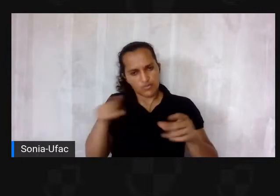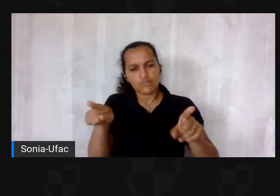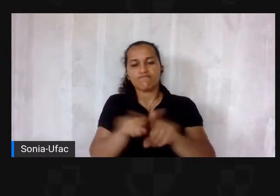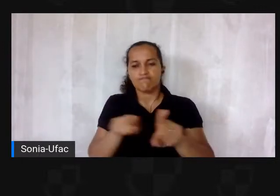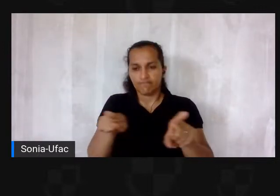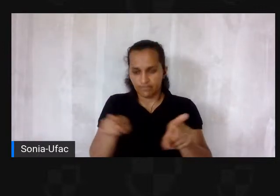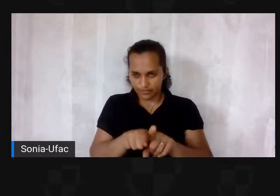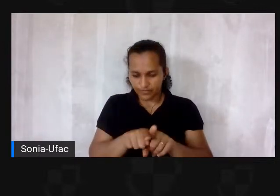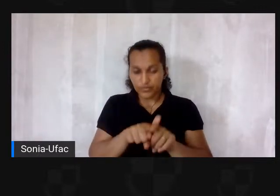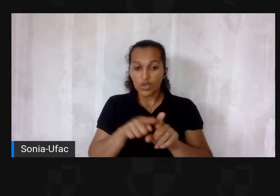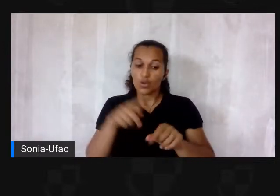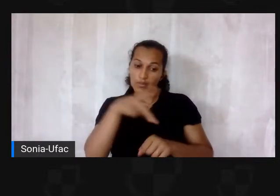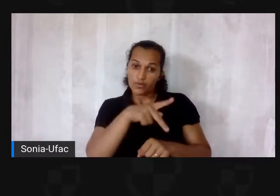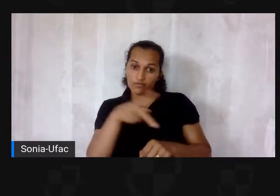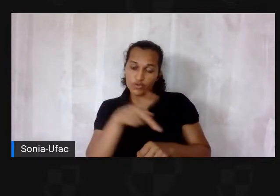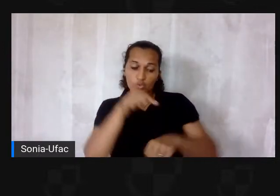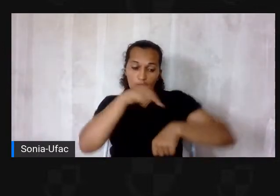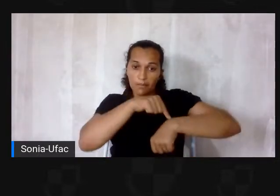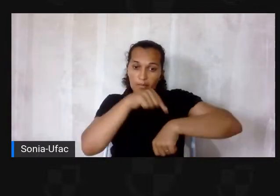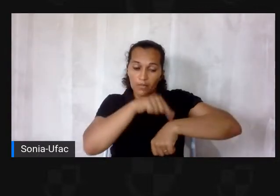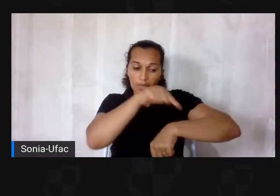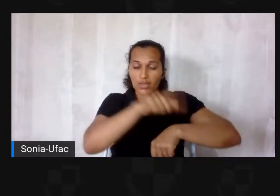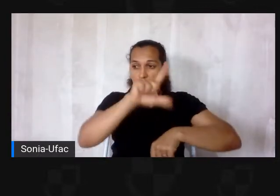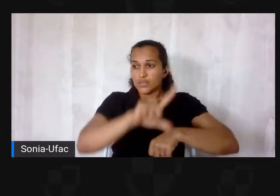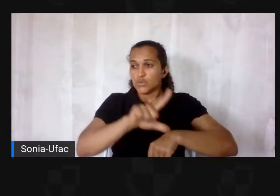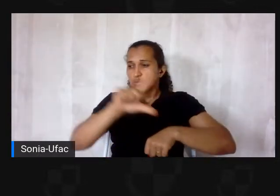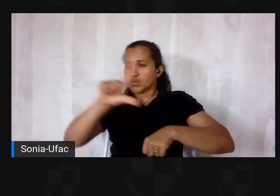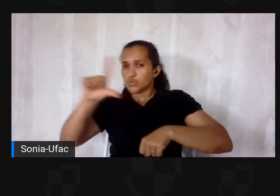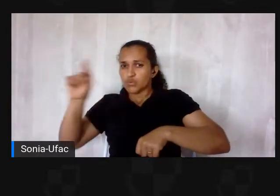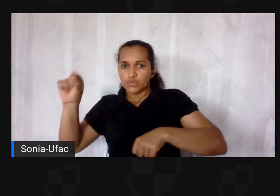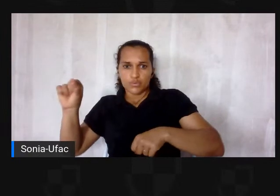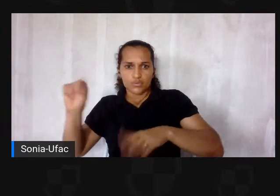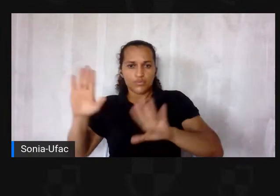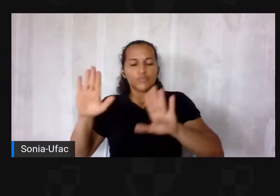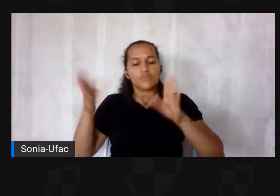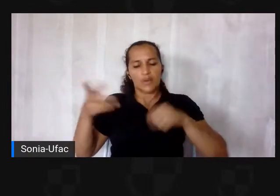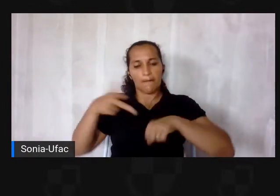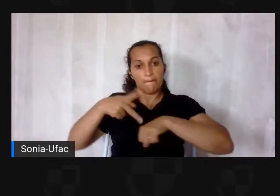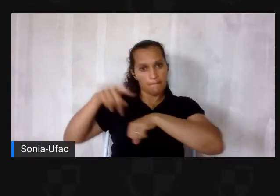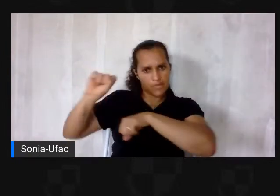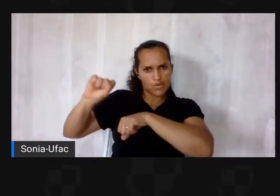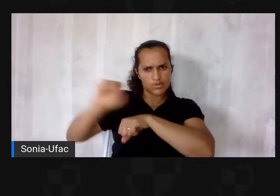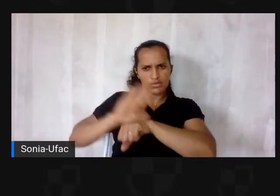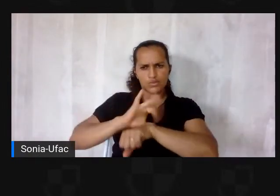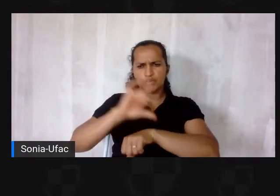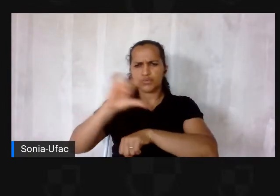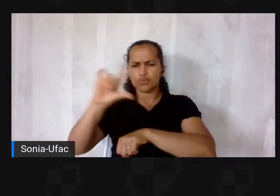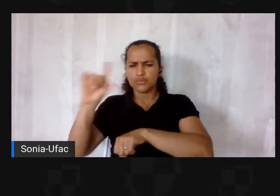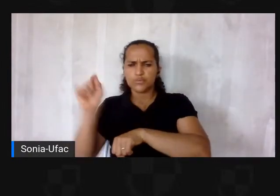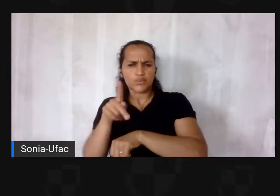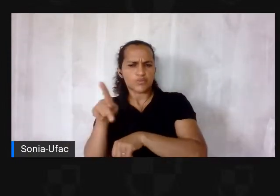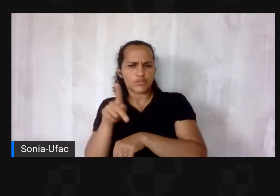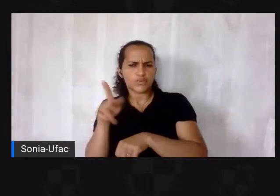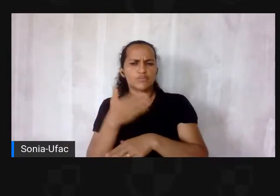professores estavam no momento de saída, nessa época, para a pós-graduação, e eles